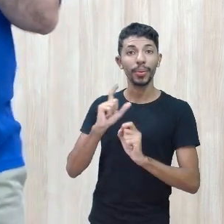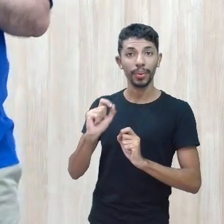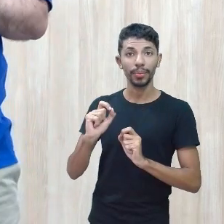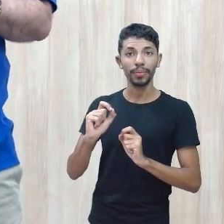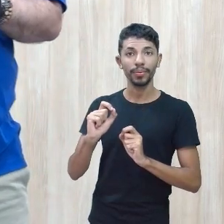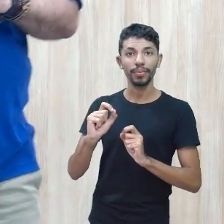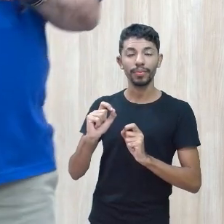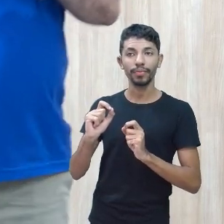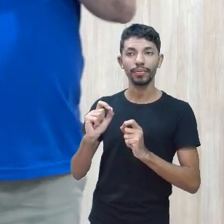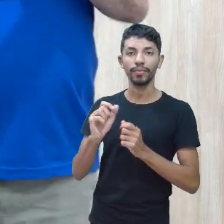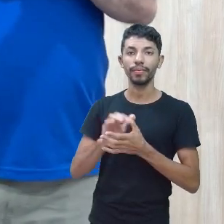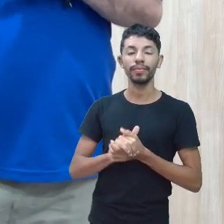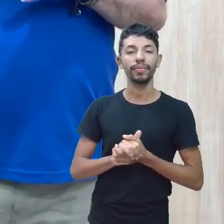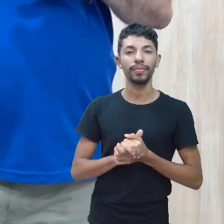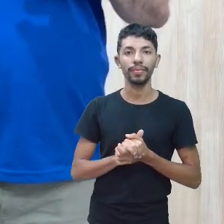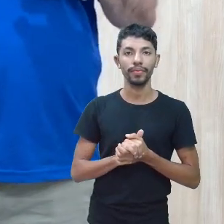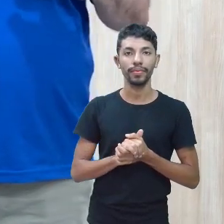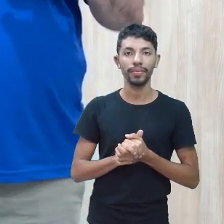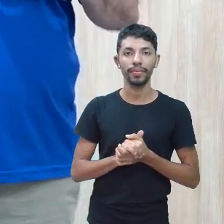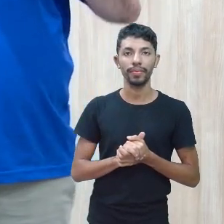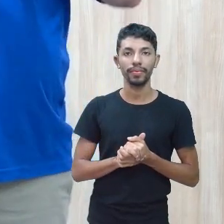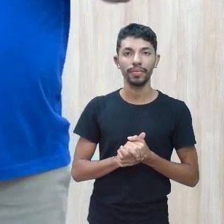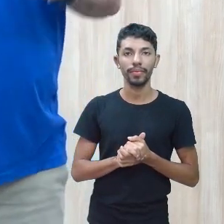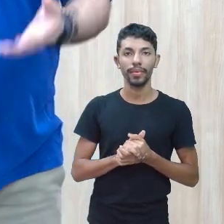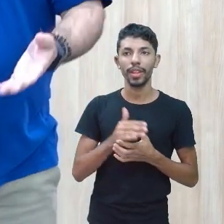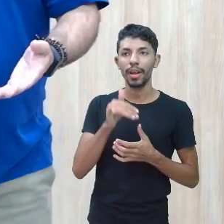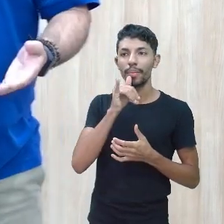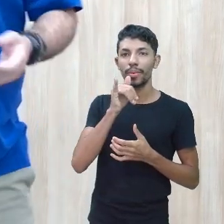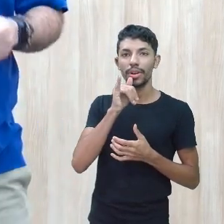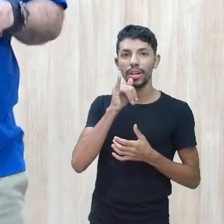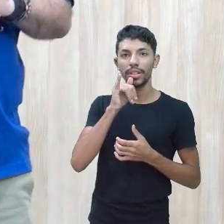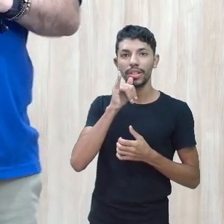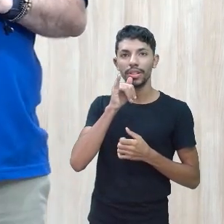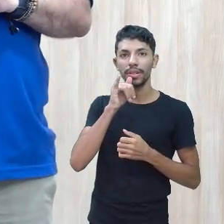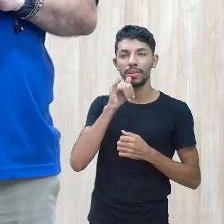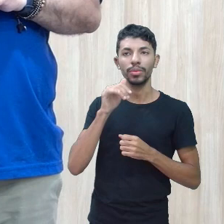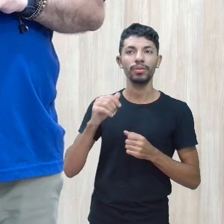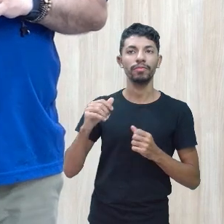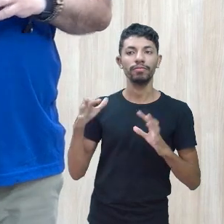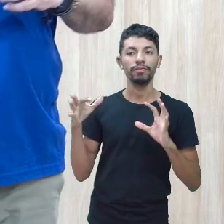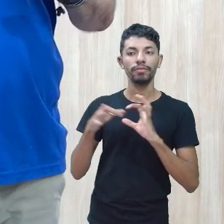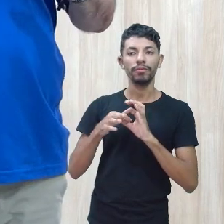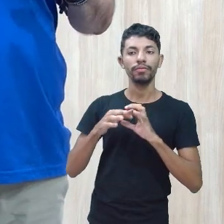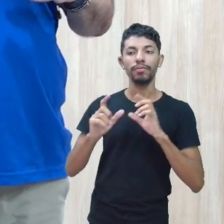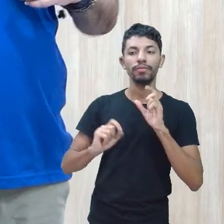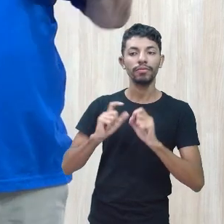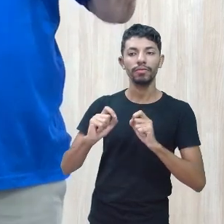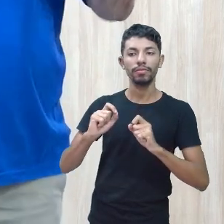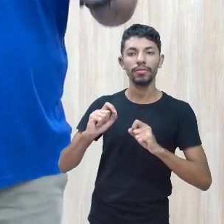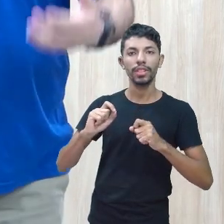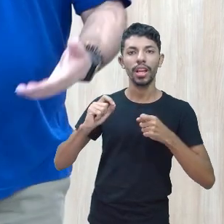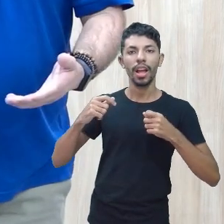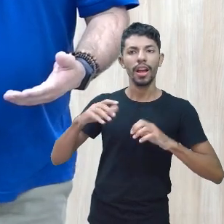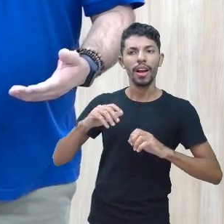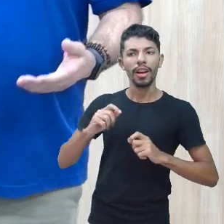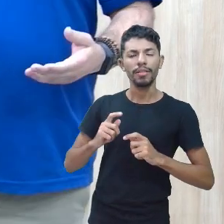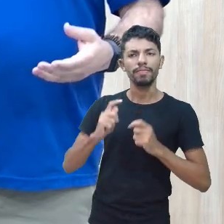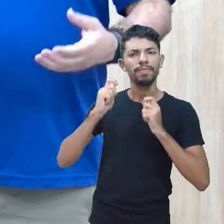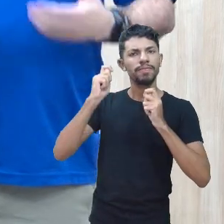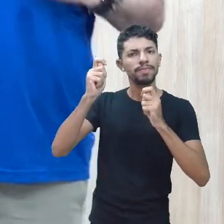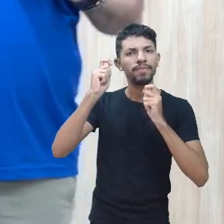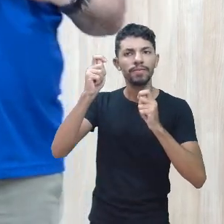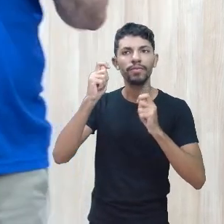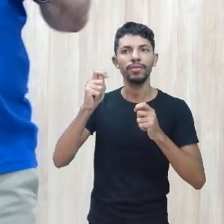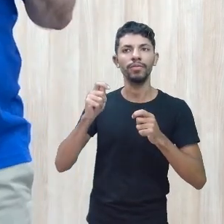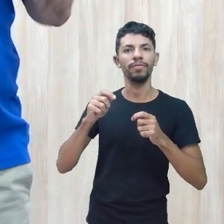à questão das manifestações, ela está associada à questão das reivindicações, e